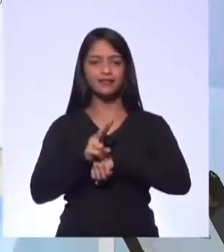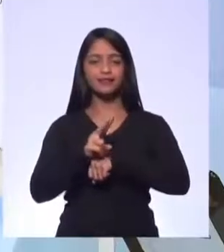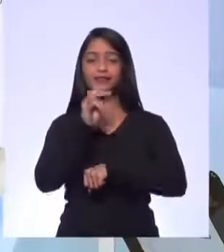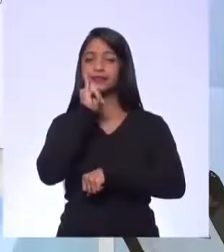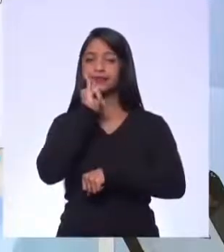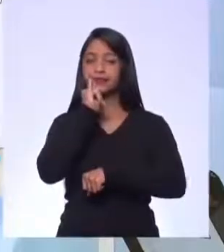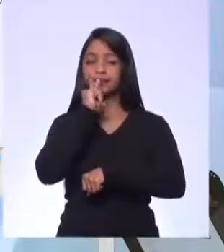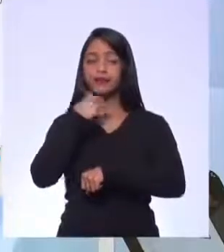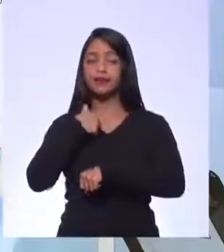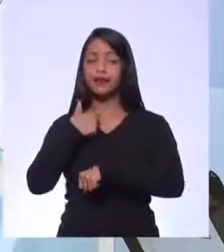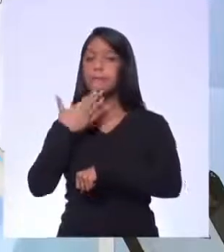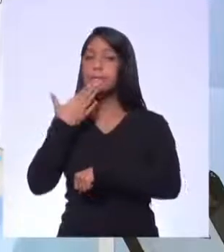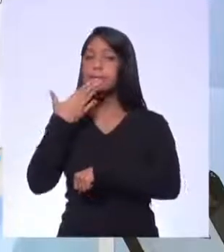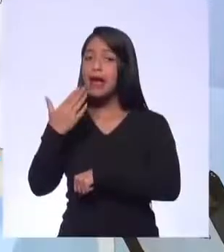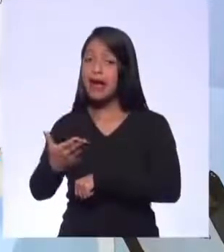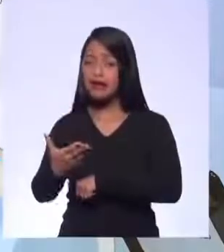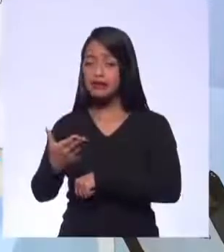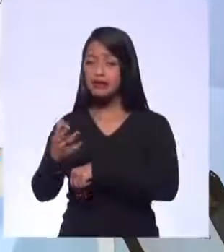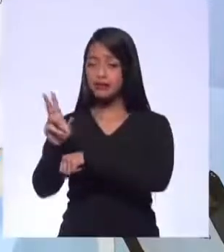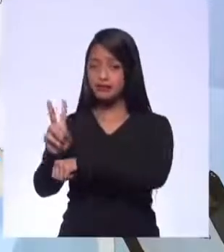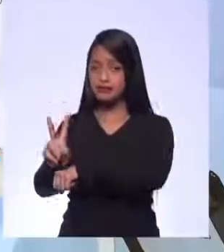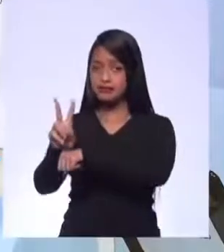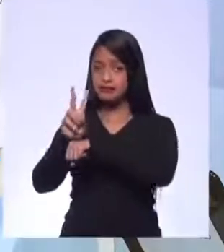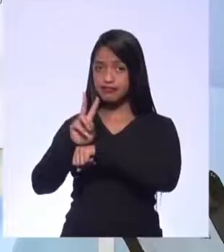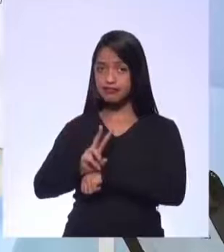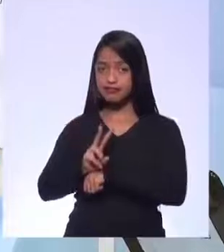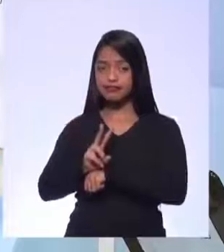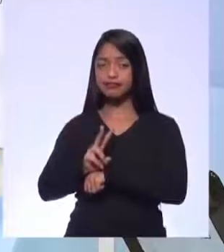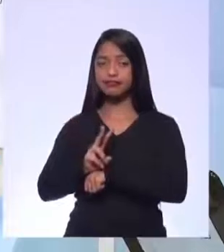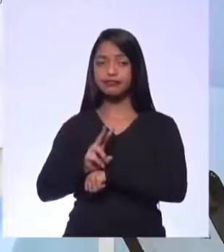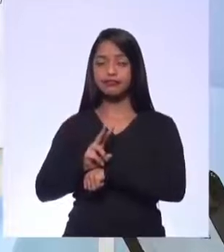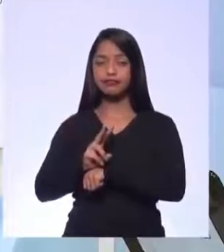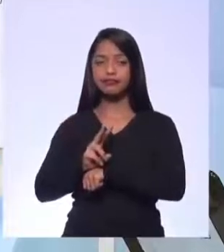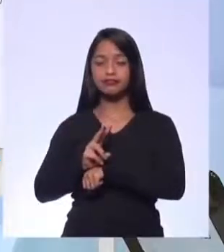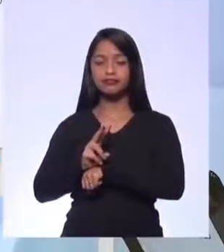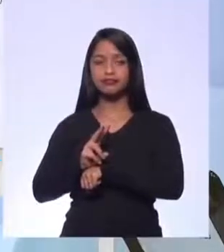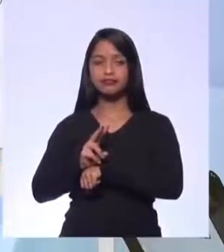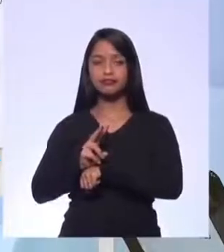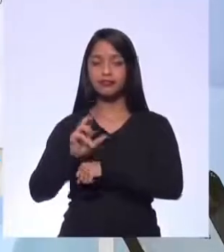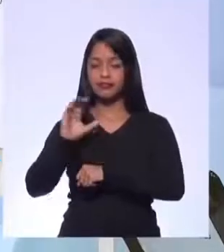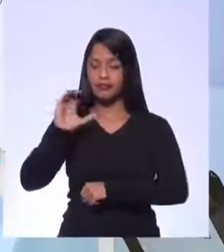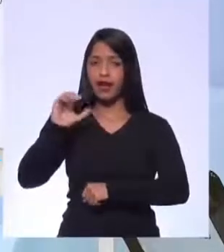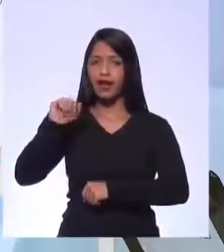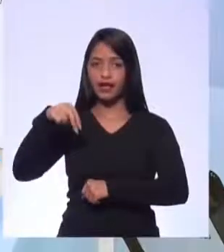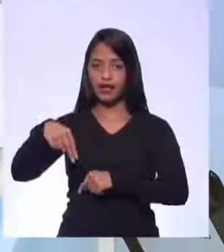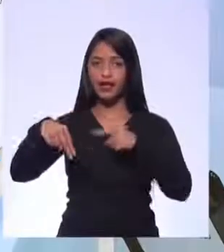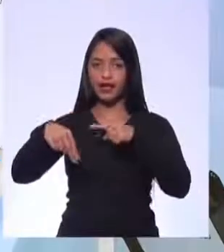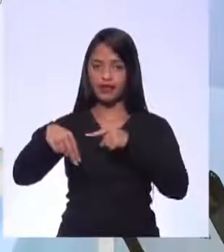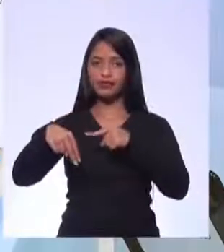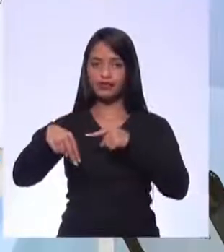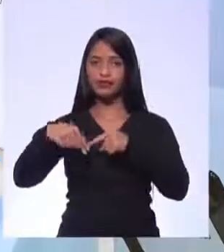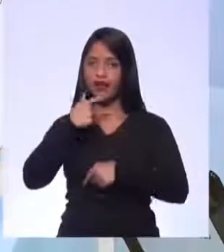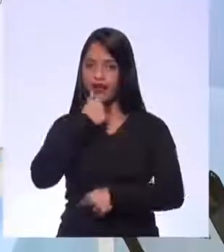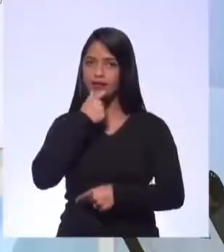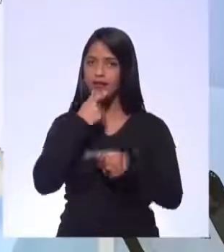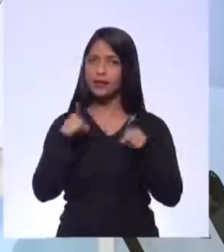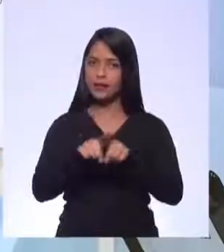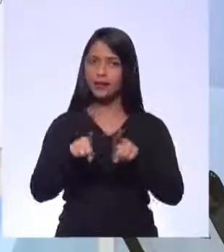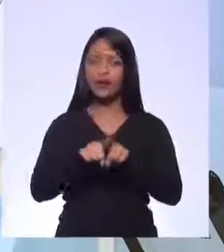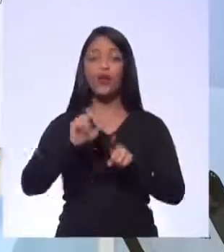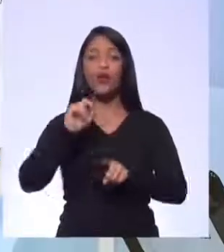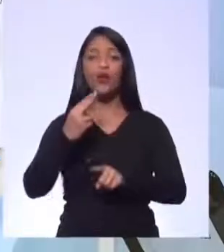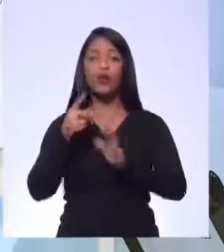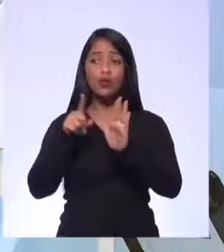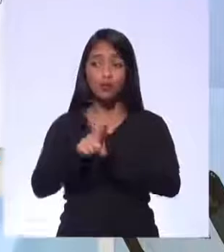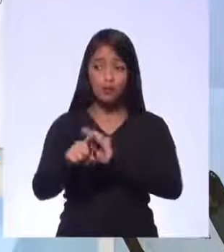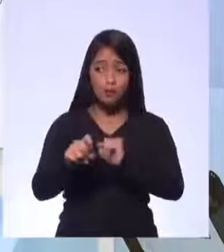alguma coisa, eu peço para usar um objeto de outra pessoa, né? Eu uso o can também. Para pedir permissão.